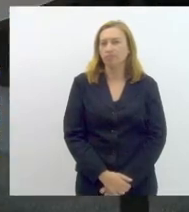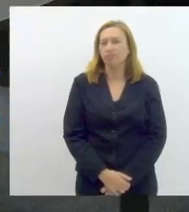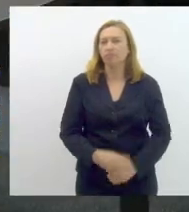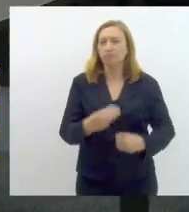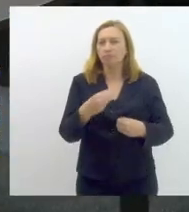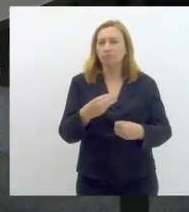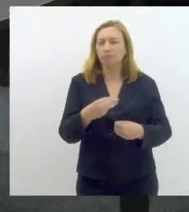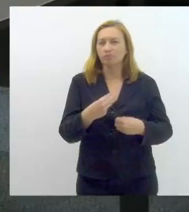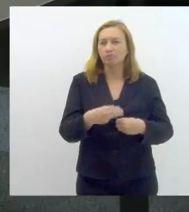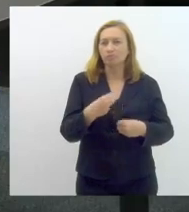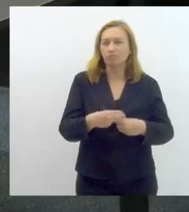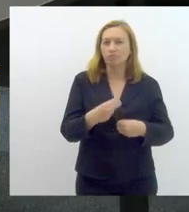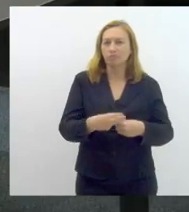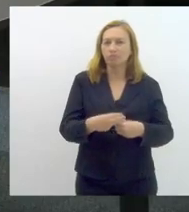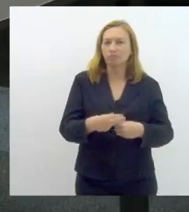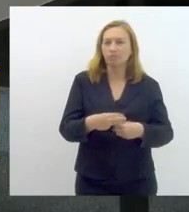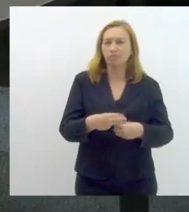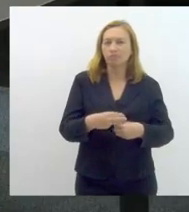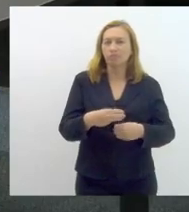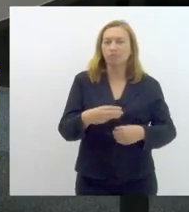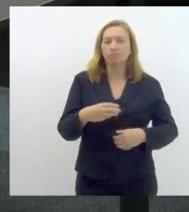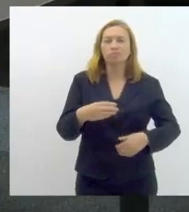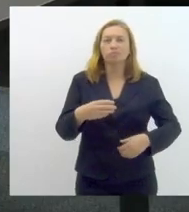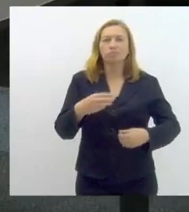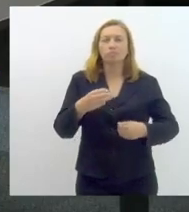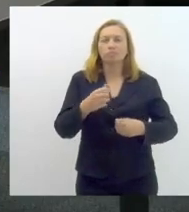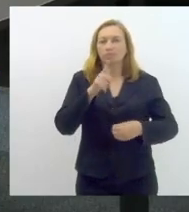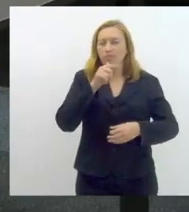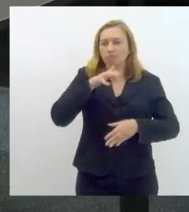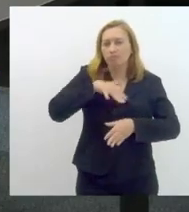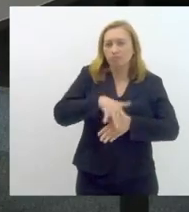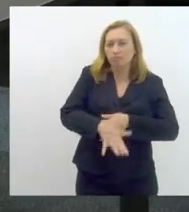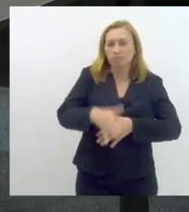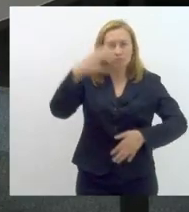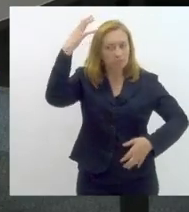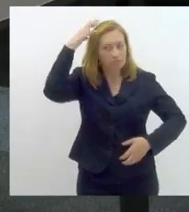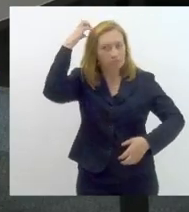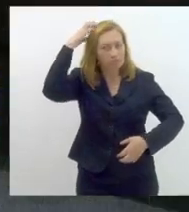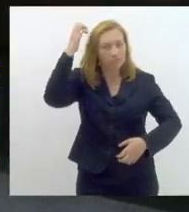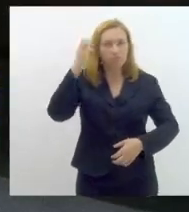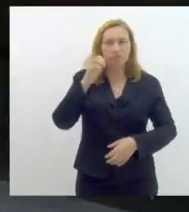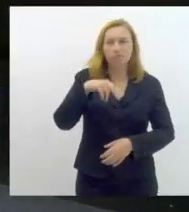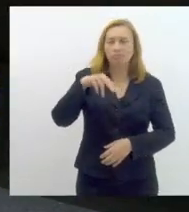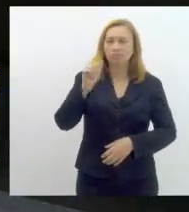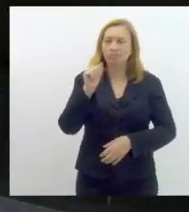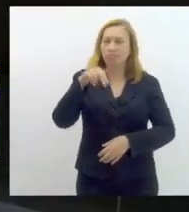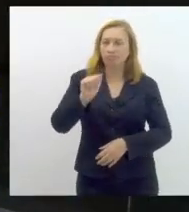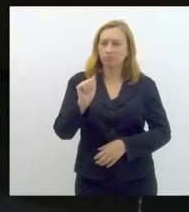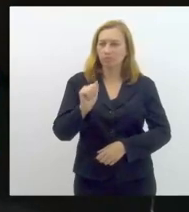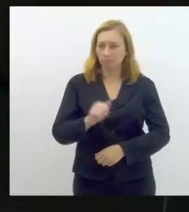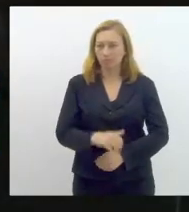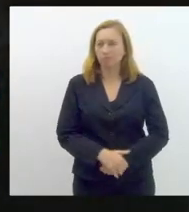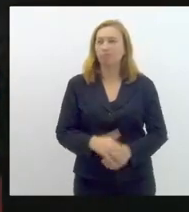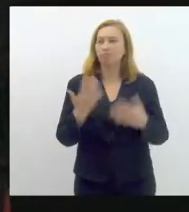Município de Cachoeiras de Macacu, Ana Cleise Cardoso do Amaral.